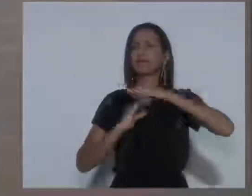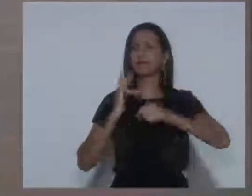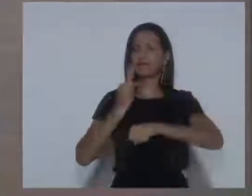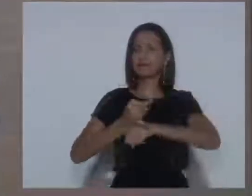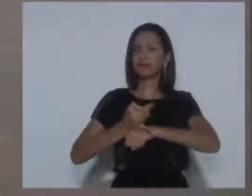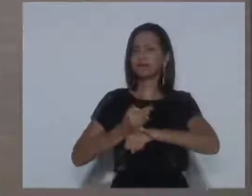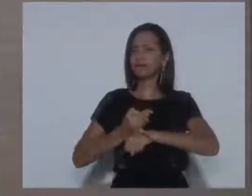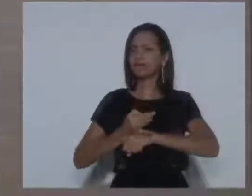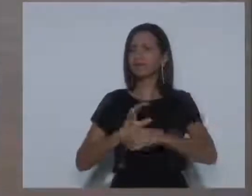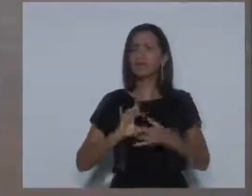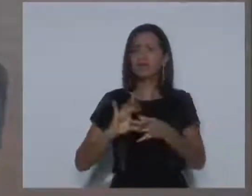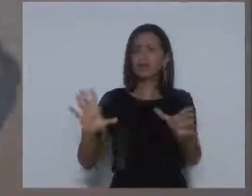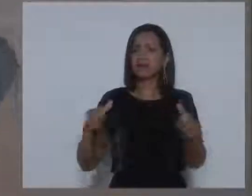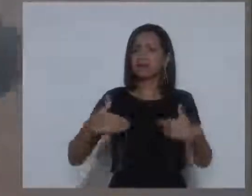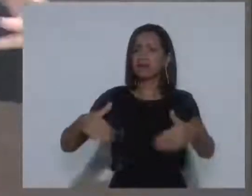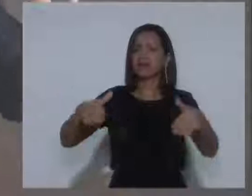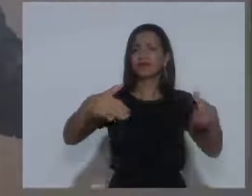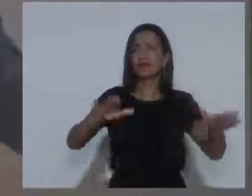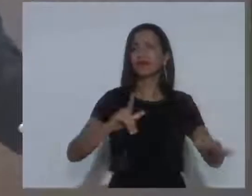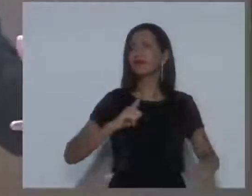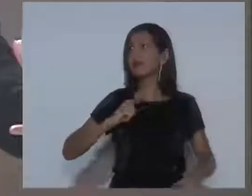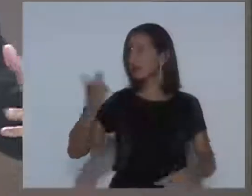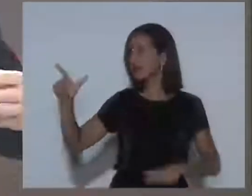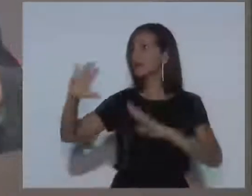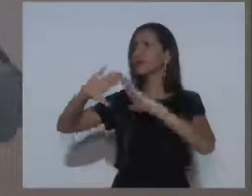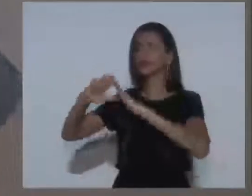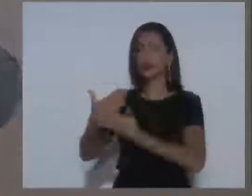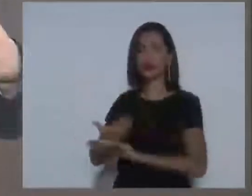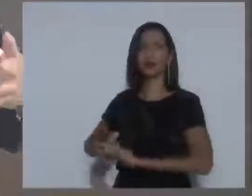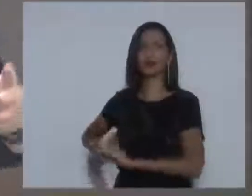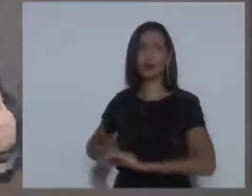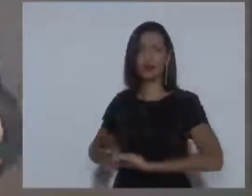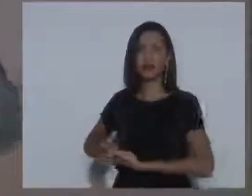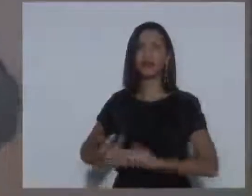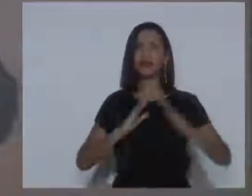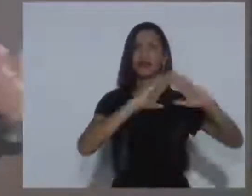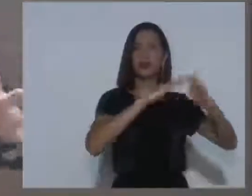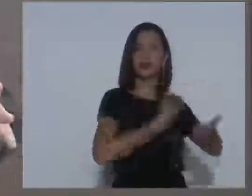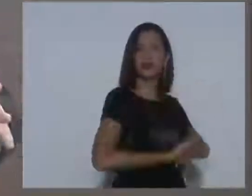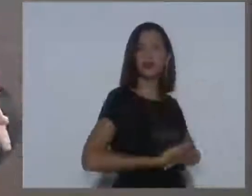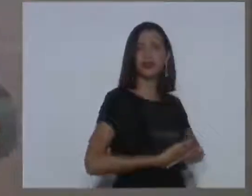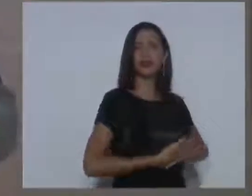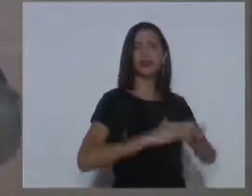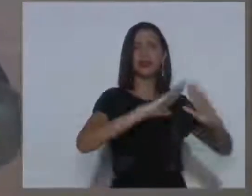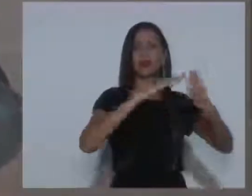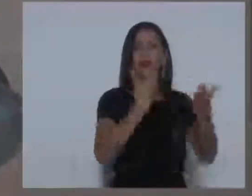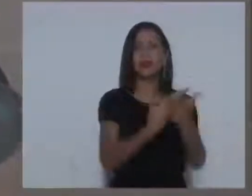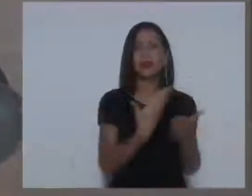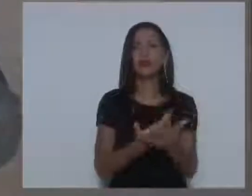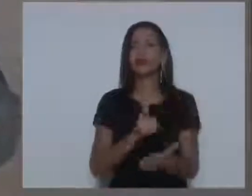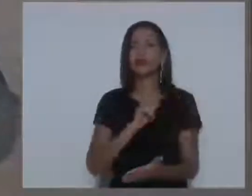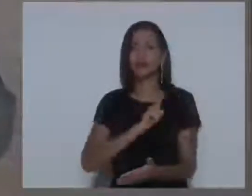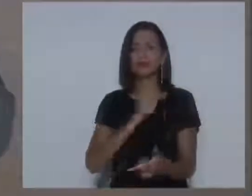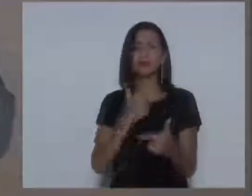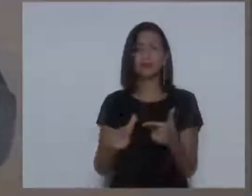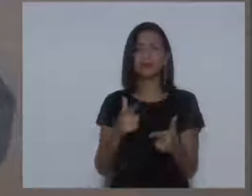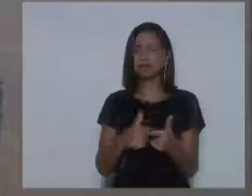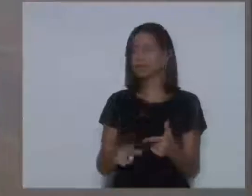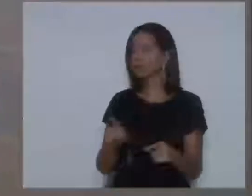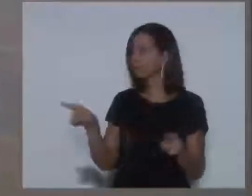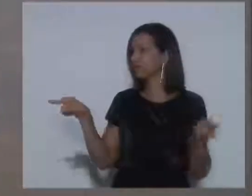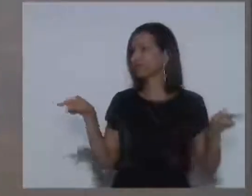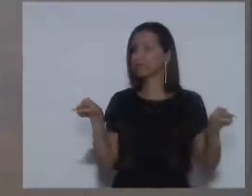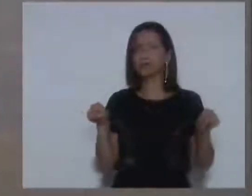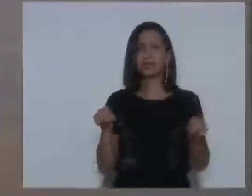deixar não é só Saci Pererê, não. Tem outras creches, outras unidades escolares que têm problemas, não tão crônicos como esse que